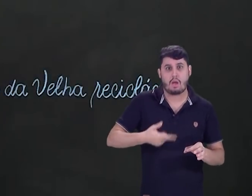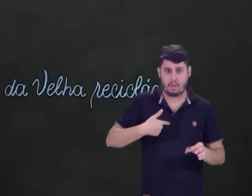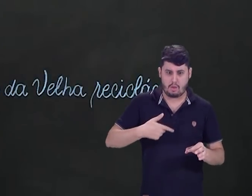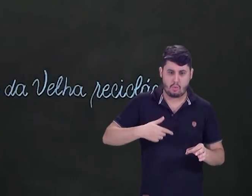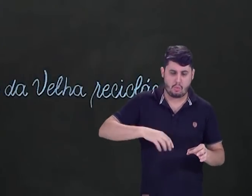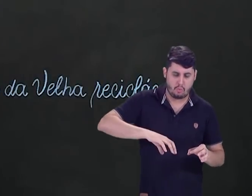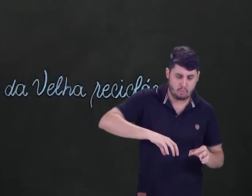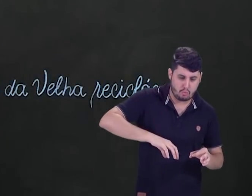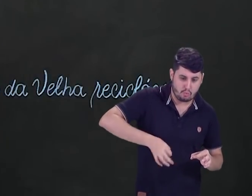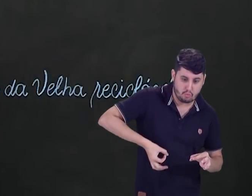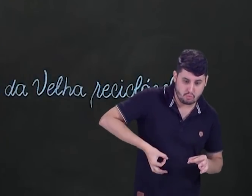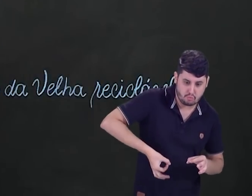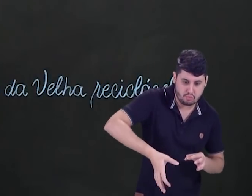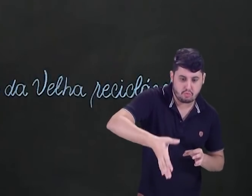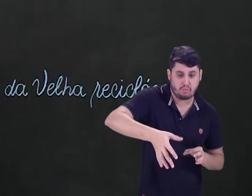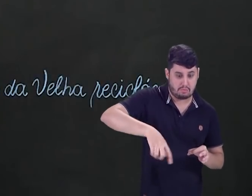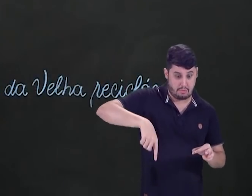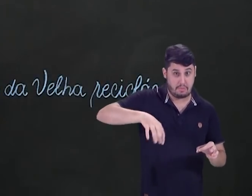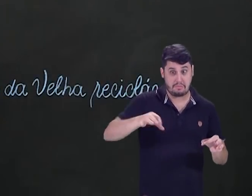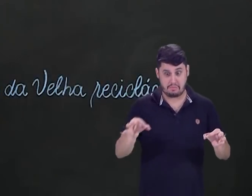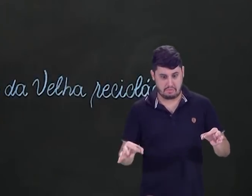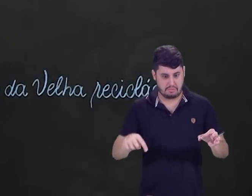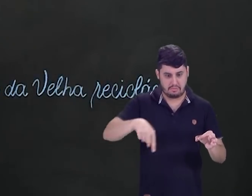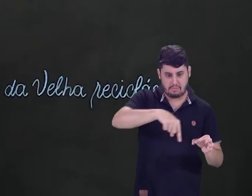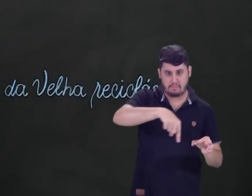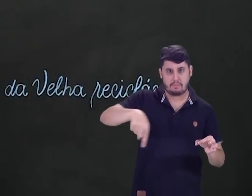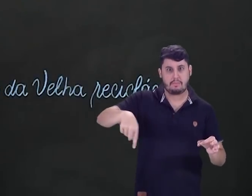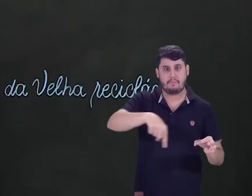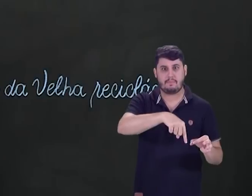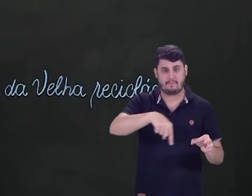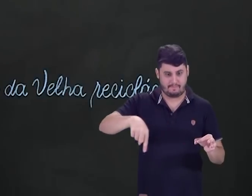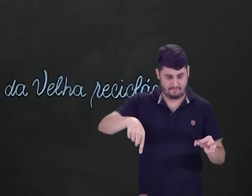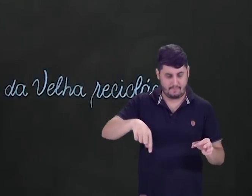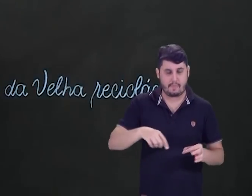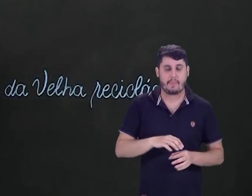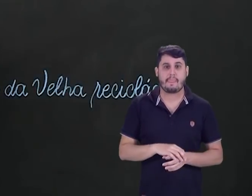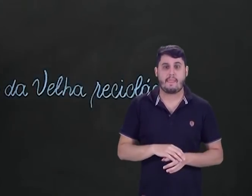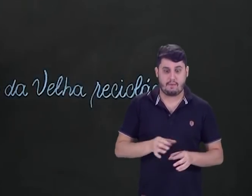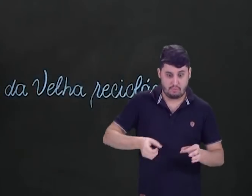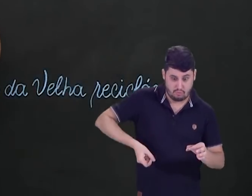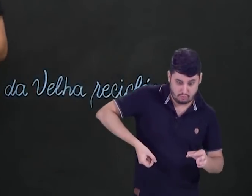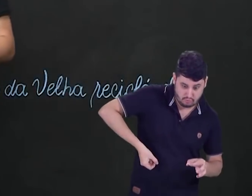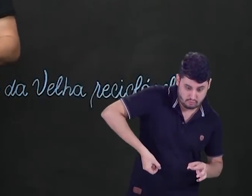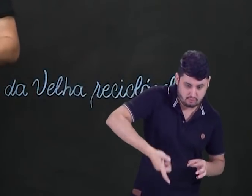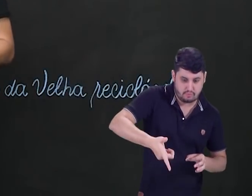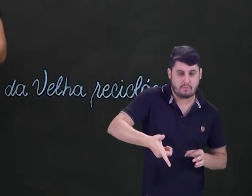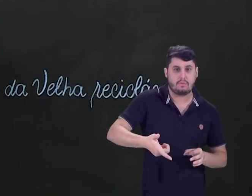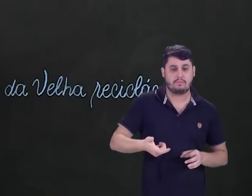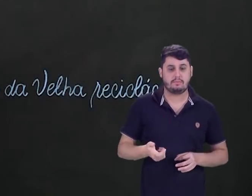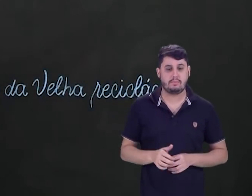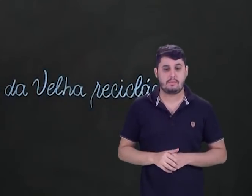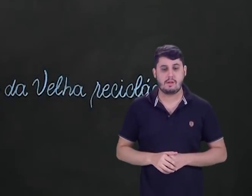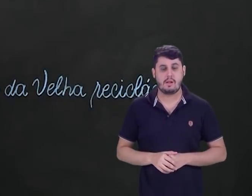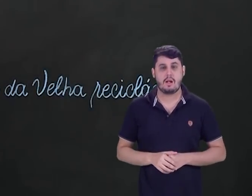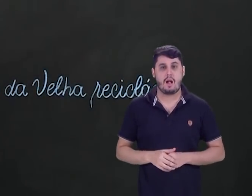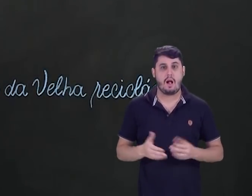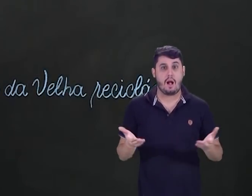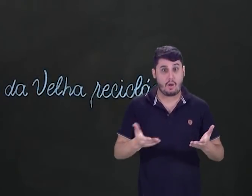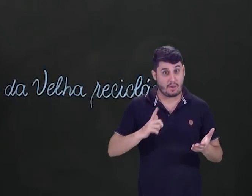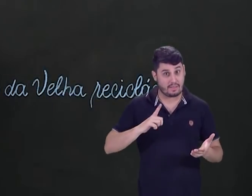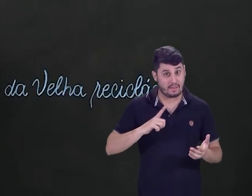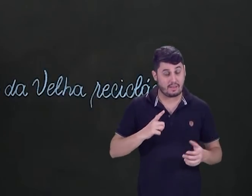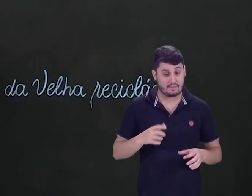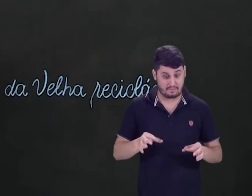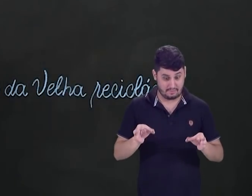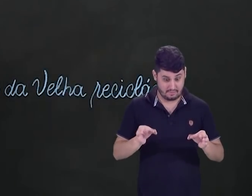ela no meio. Então, mando essa tampinha para cá. Só que agora eu tenho a terceira